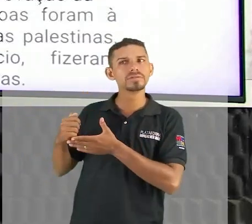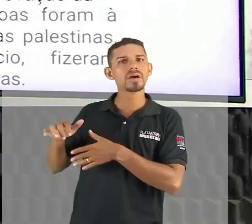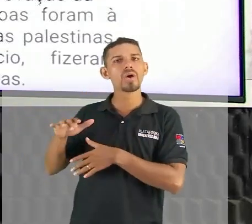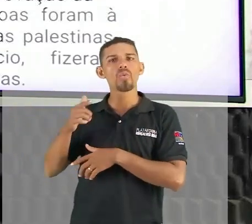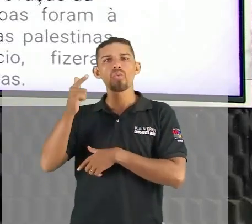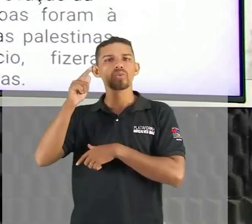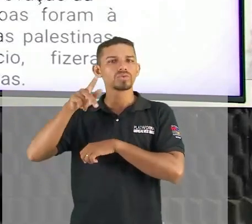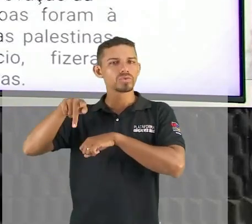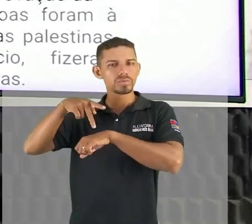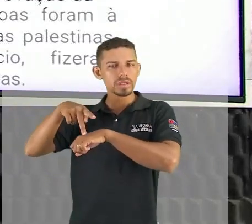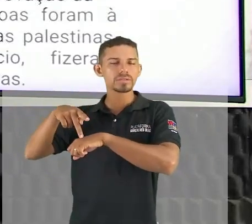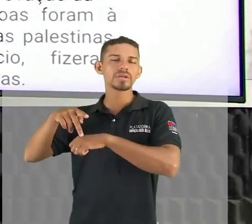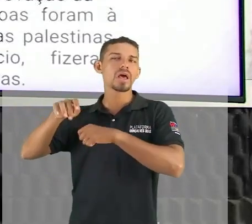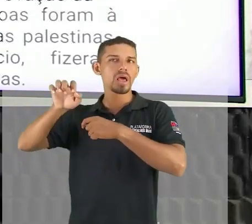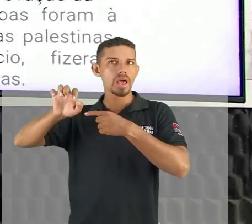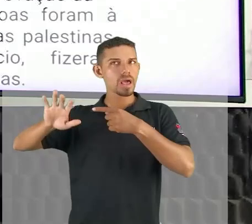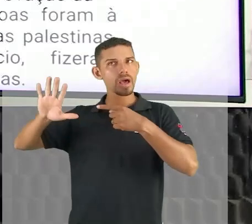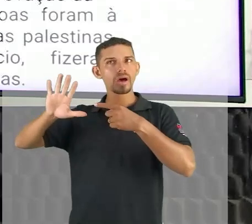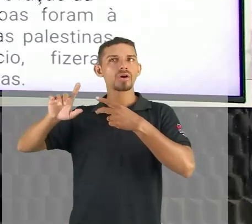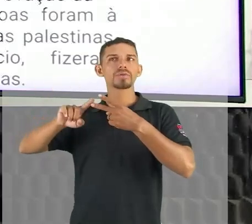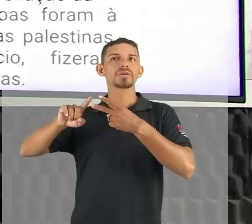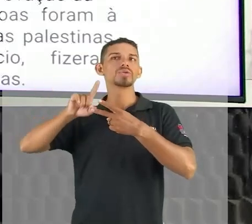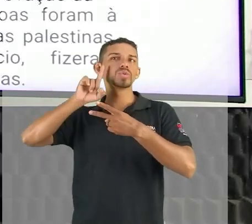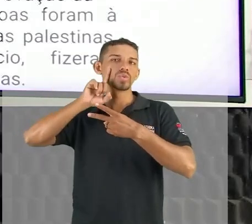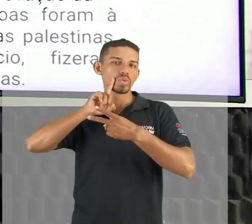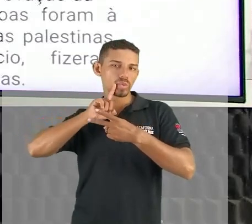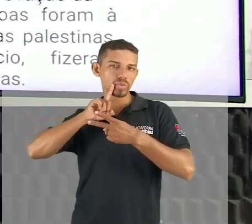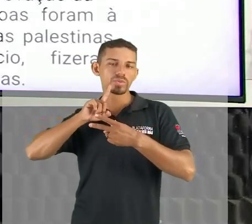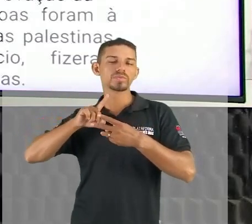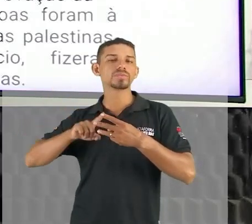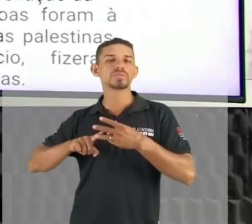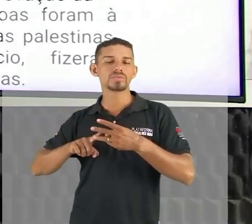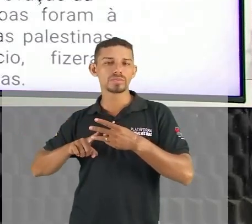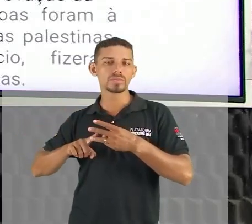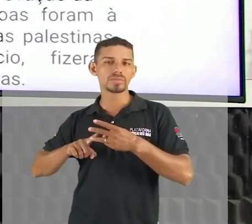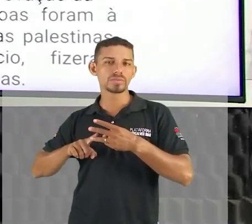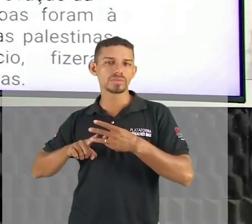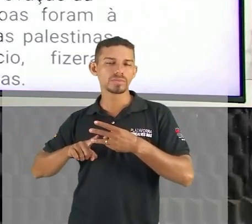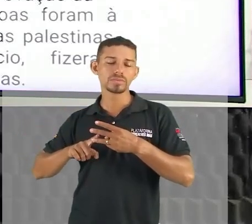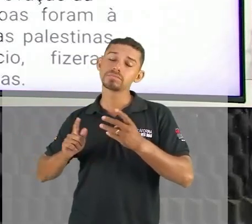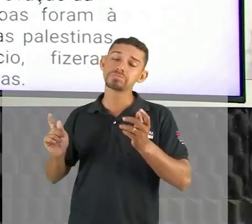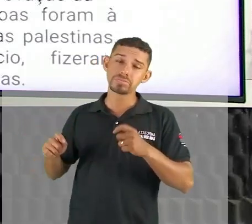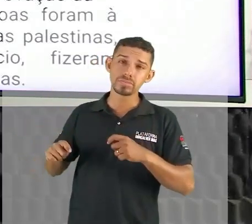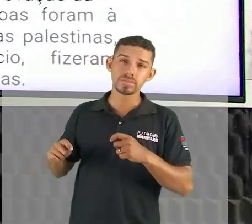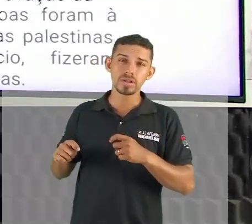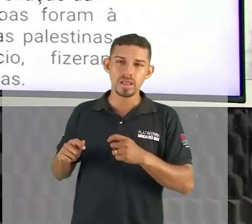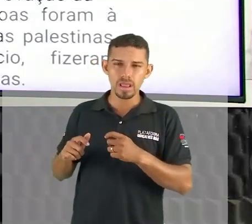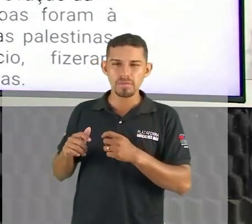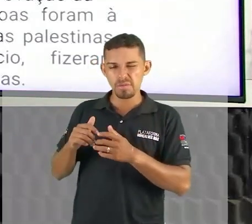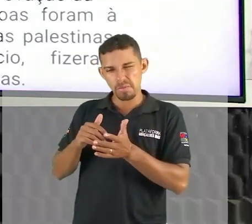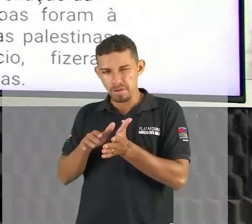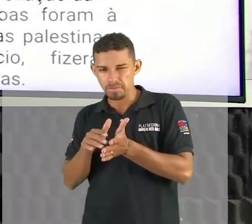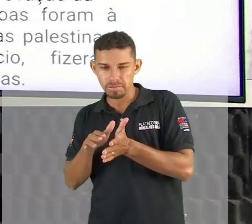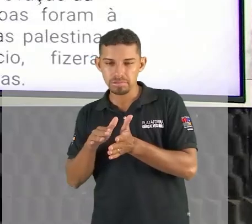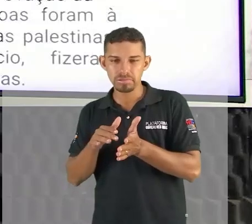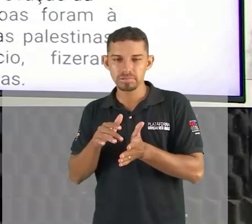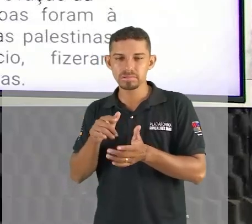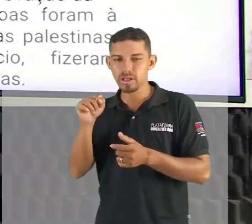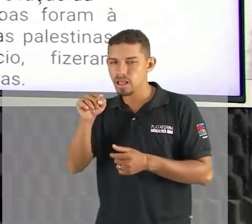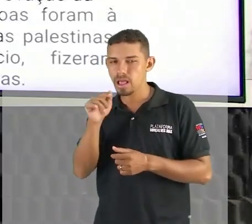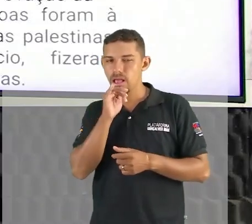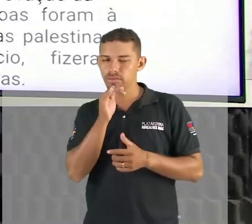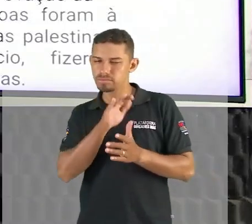de outros países da Europa e também o próprio Estados Unidos, né, de varrer, né, o que ele está